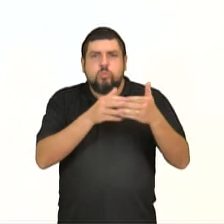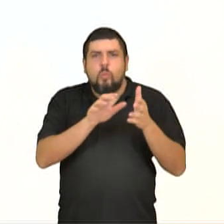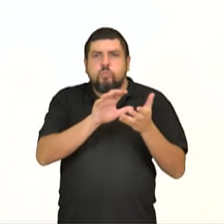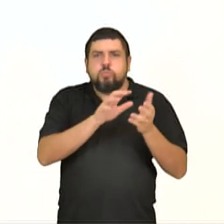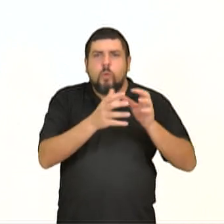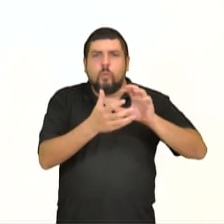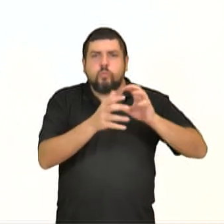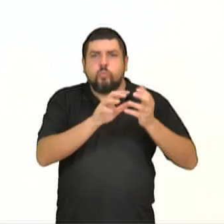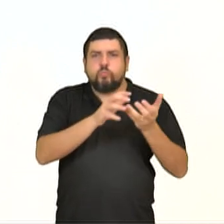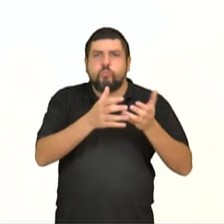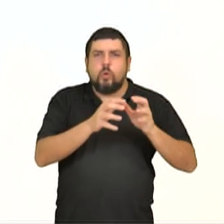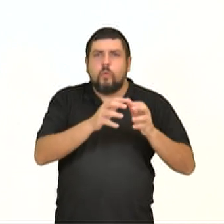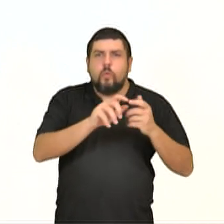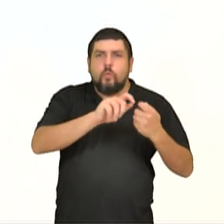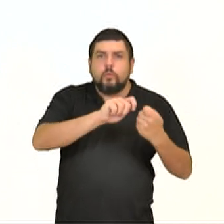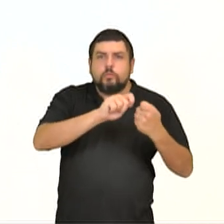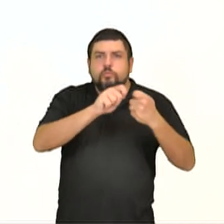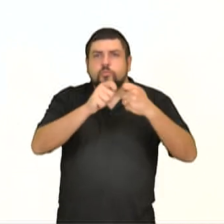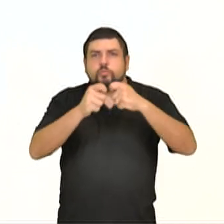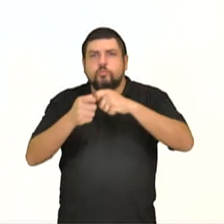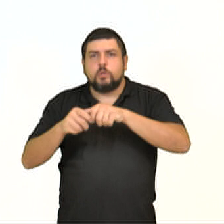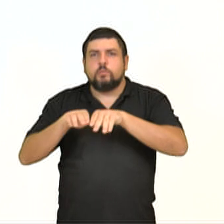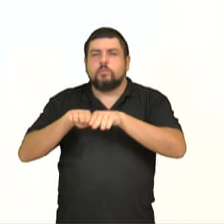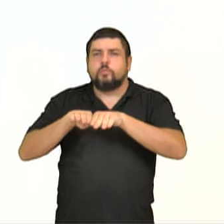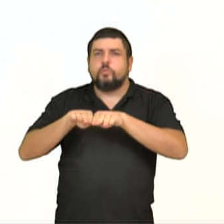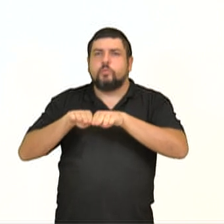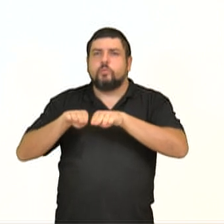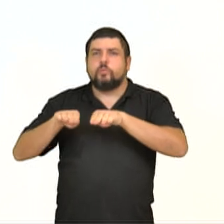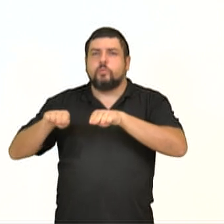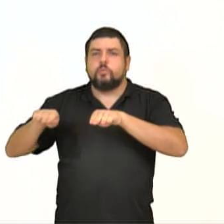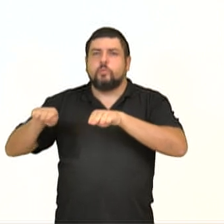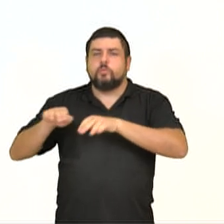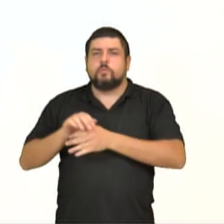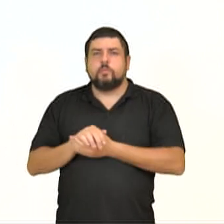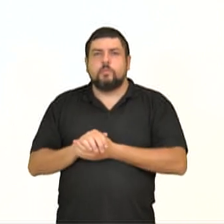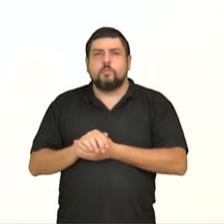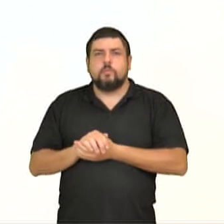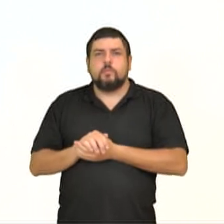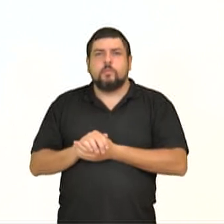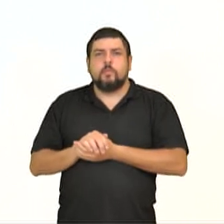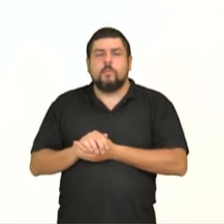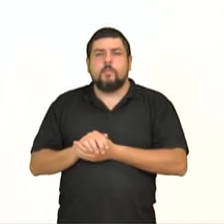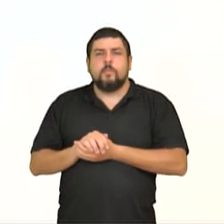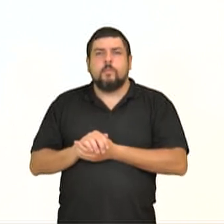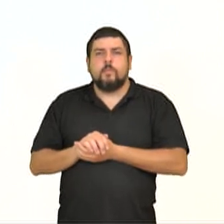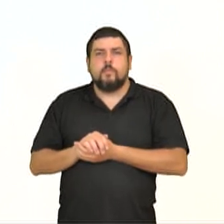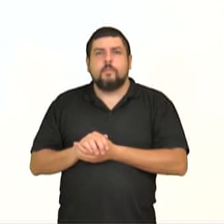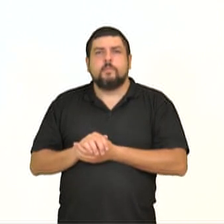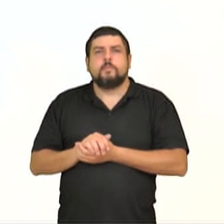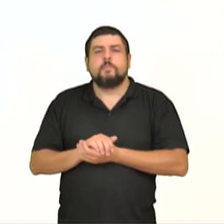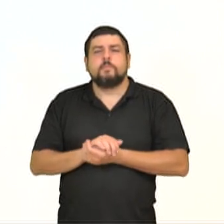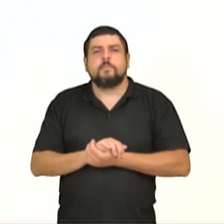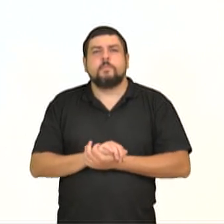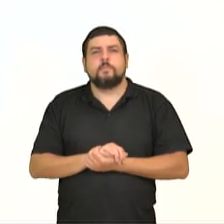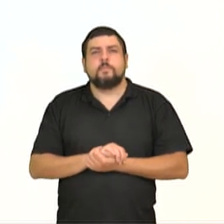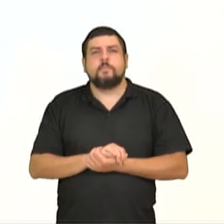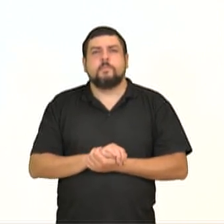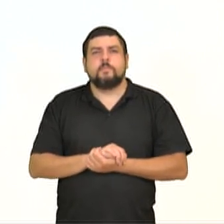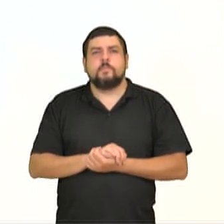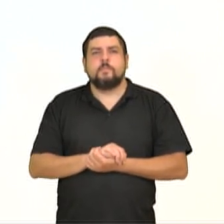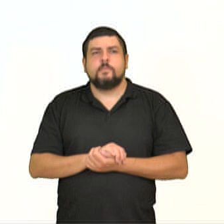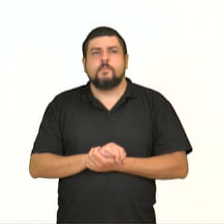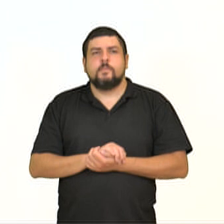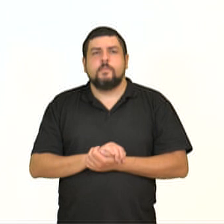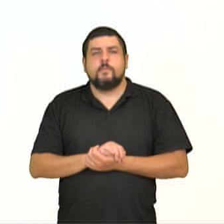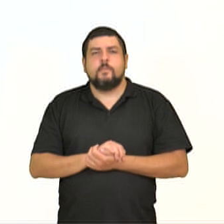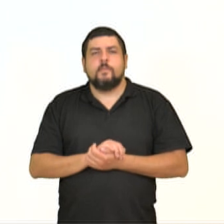três dimensões e deixar em apenas duas dimensões, ou seja, deixar num plano, numa superfície, certo? E é